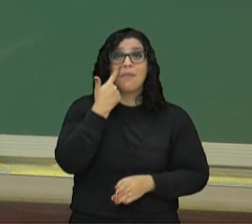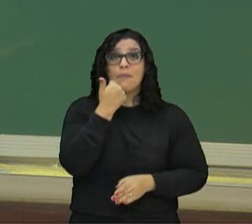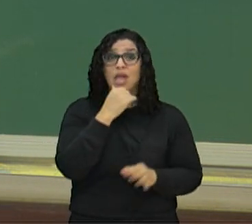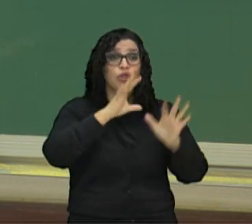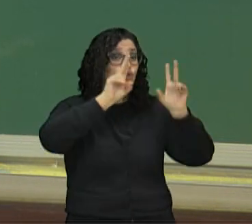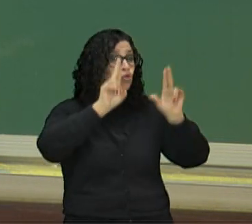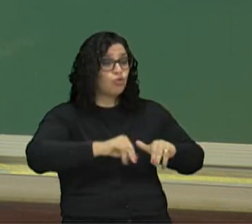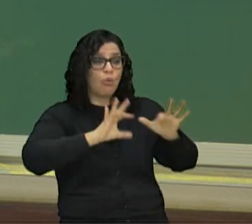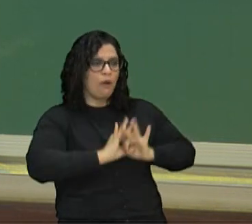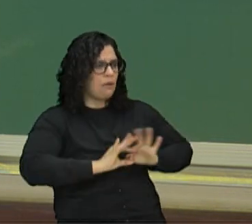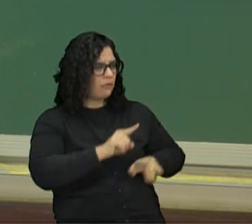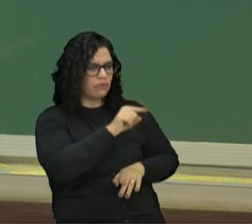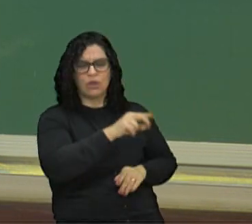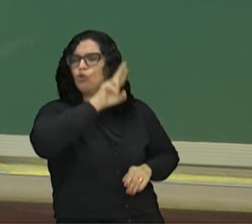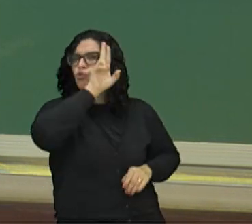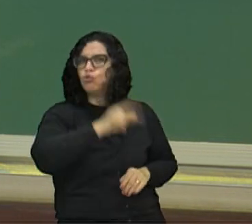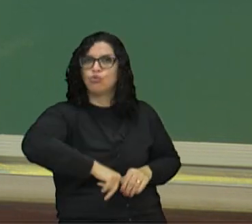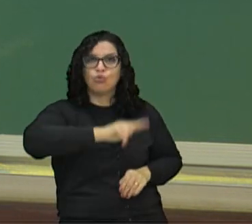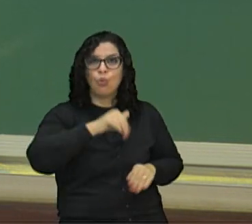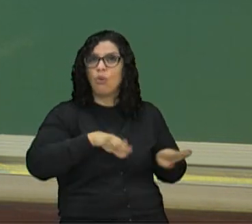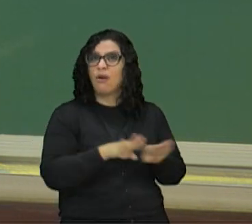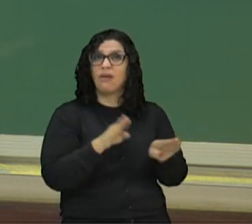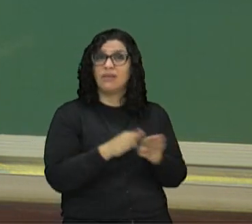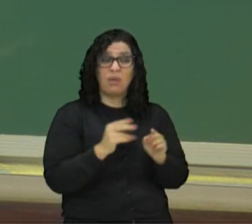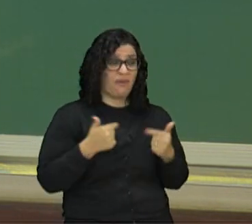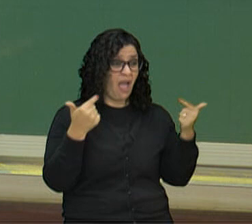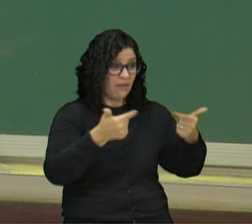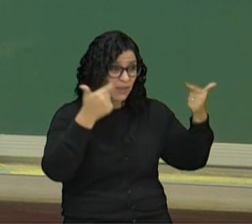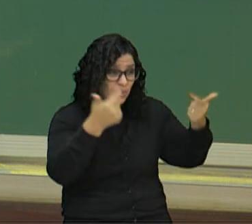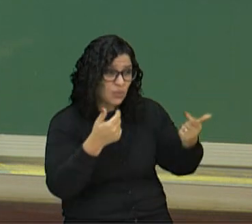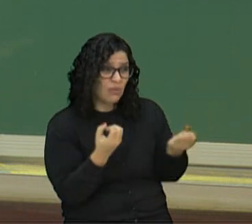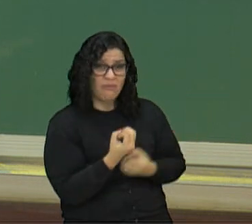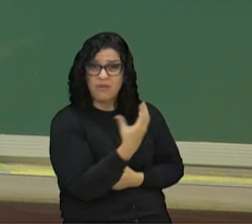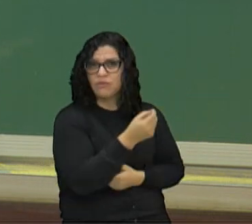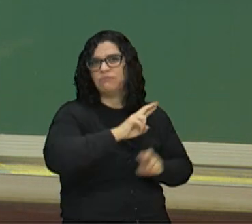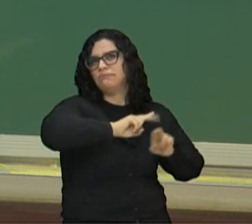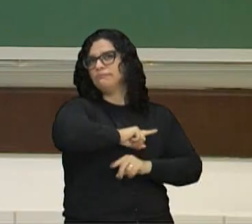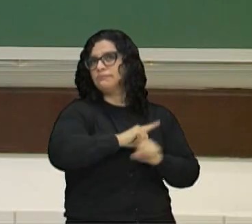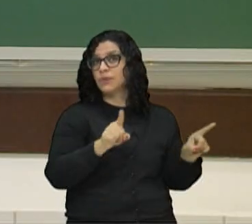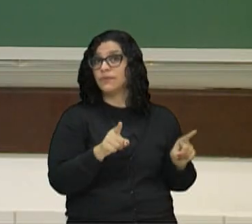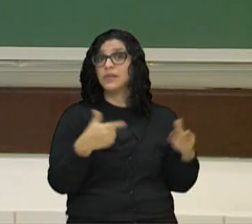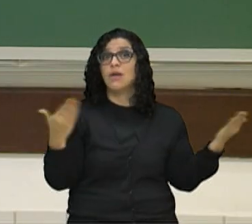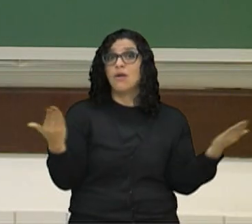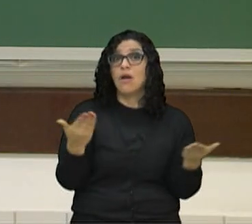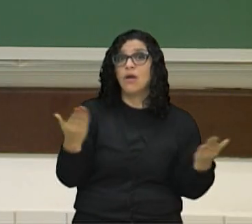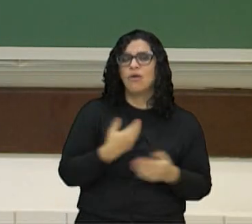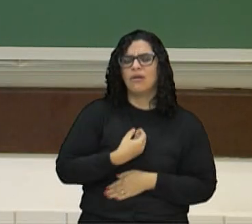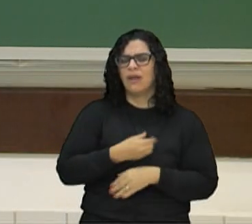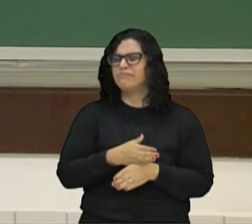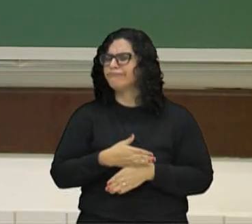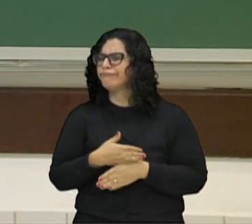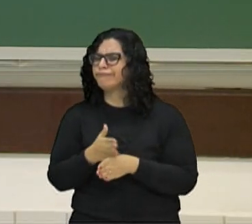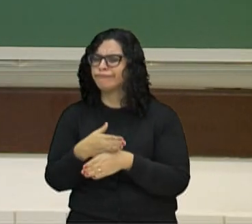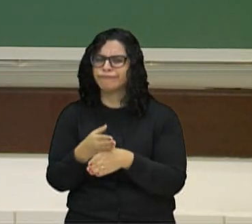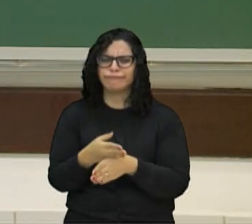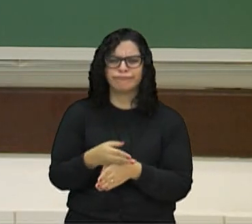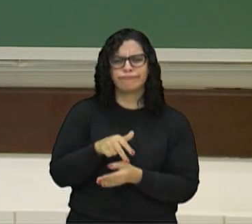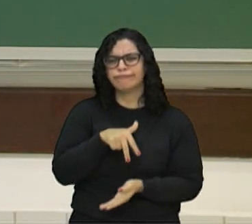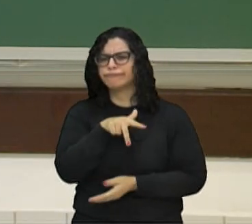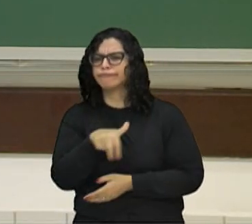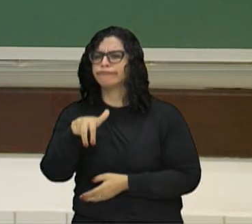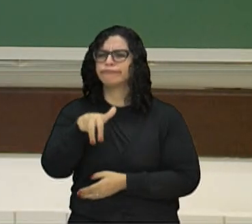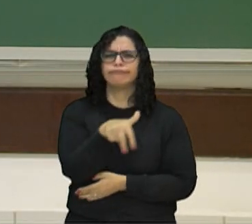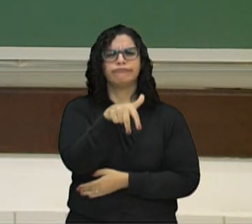seu pai não ia permitir a sua aventura. Então, ele sai para dar